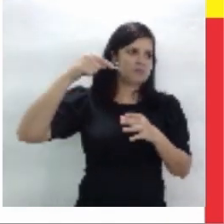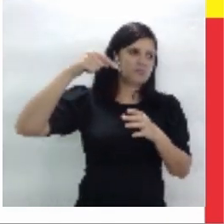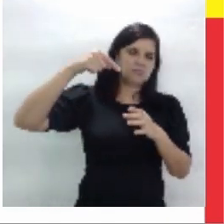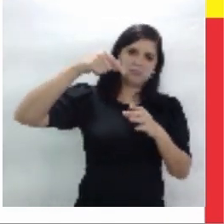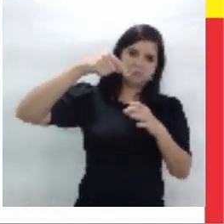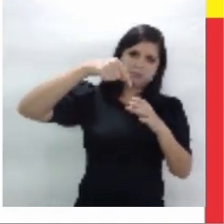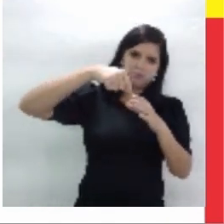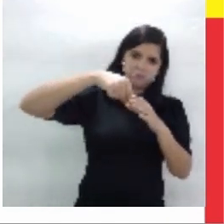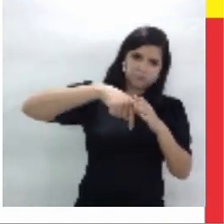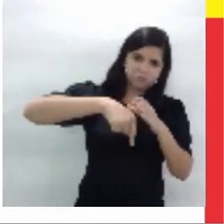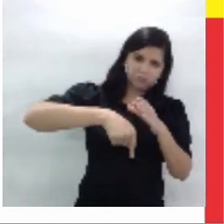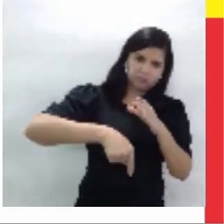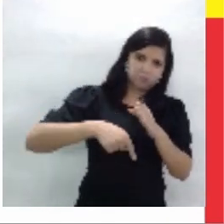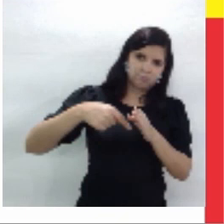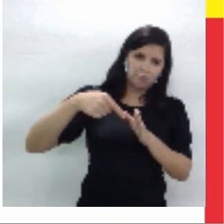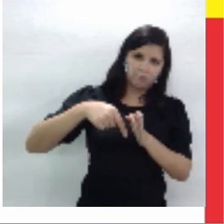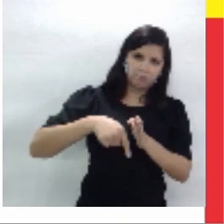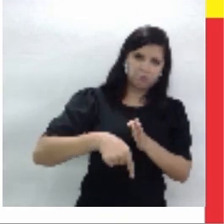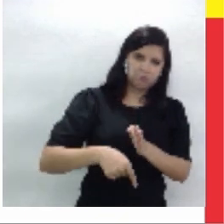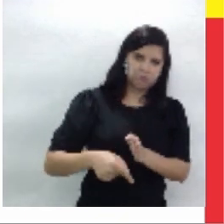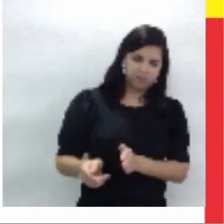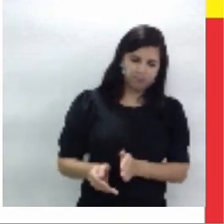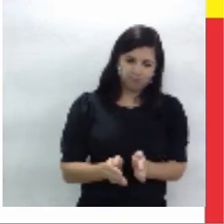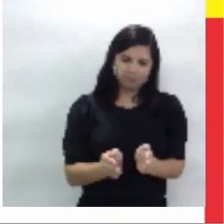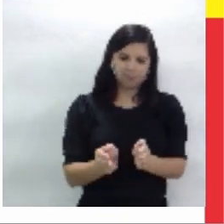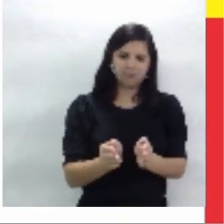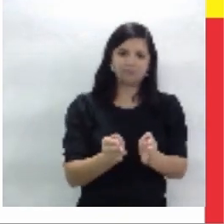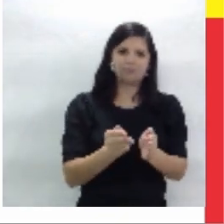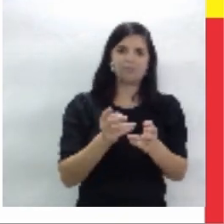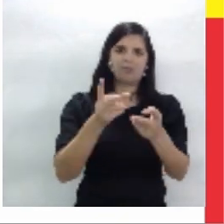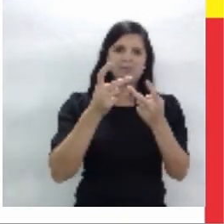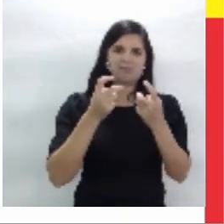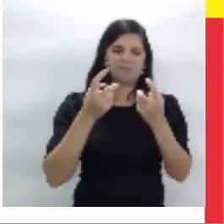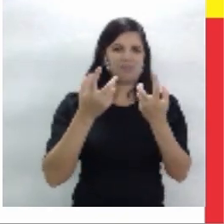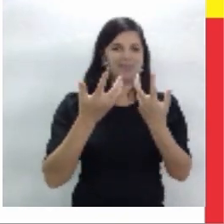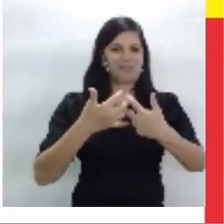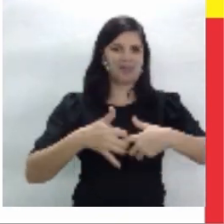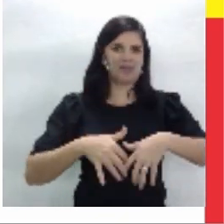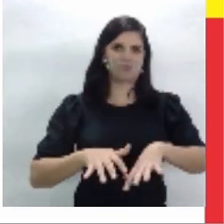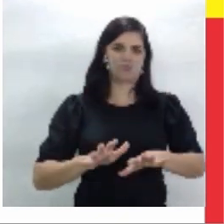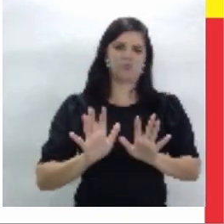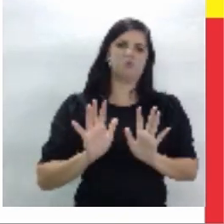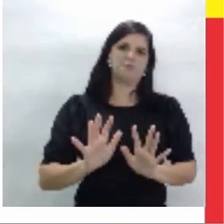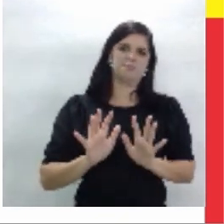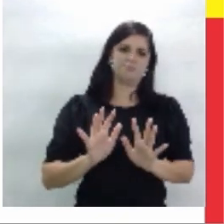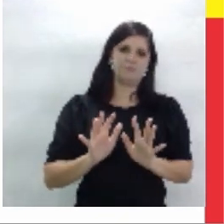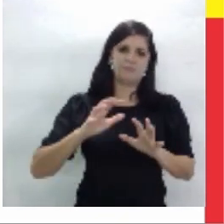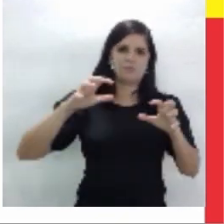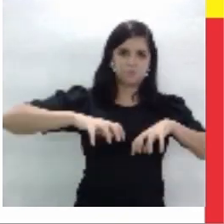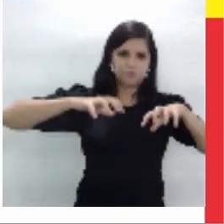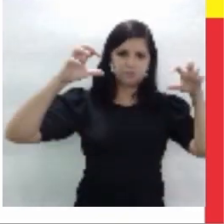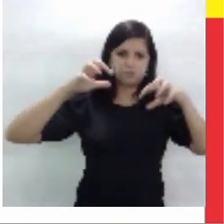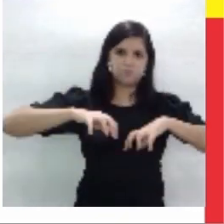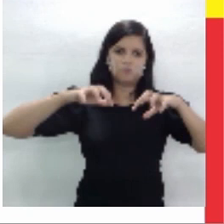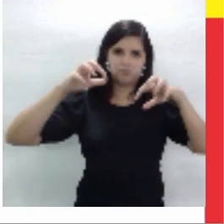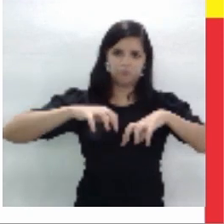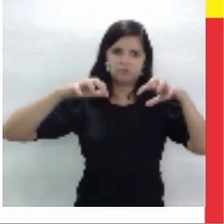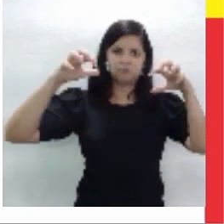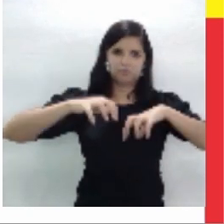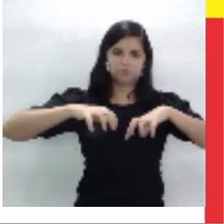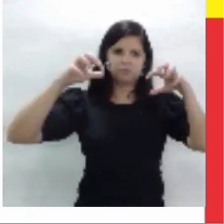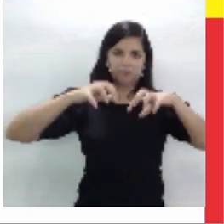né, até o subsolo. Em aulas anteriores a gente falou do ciclo natural, né? Falei para vocês do ciclo da chuva, né, que a água da chuva